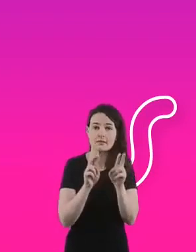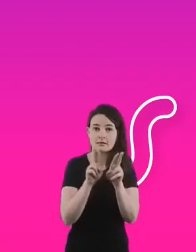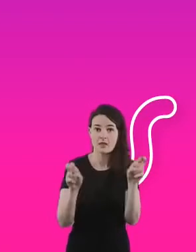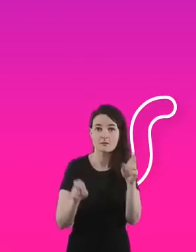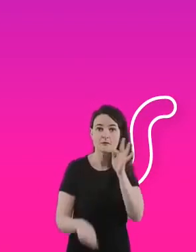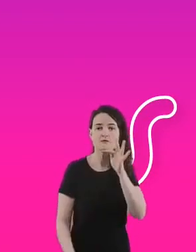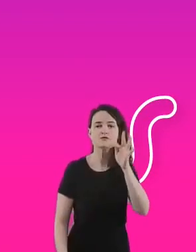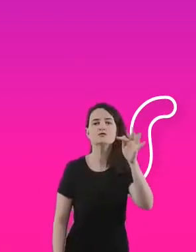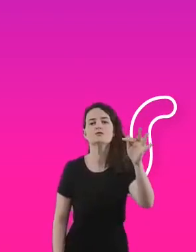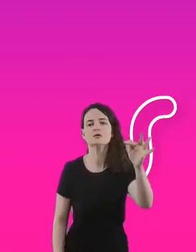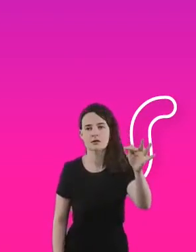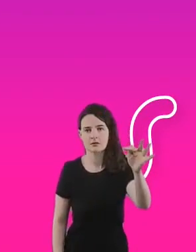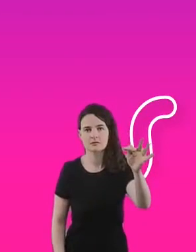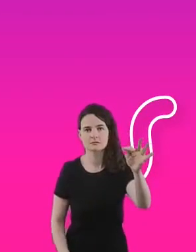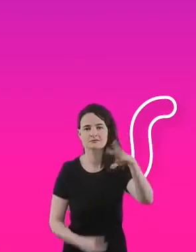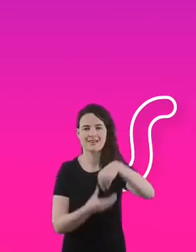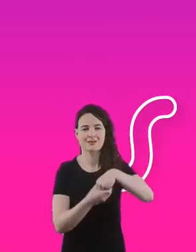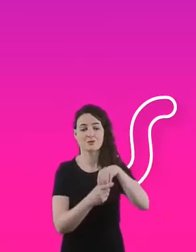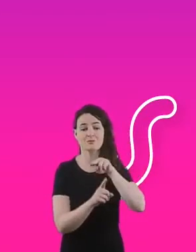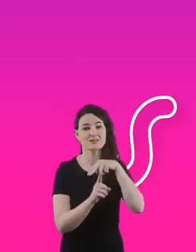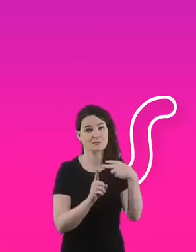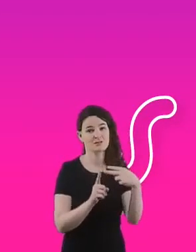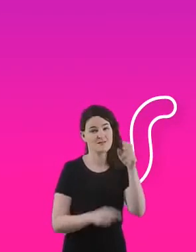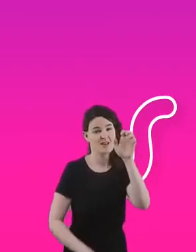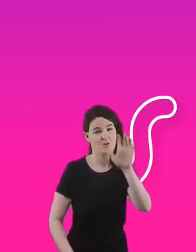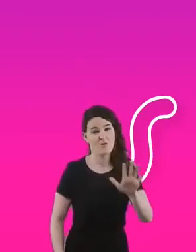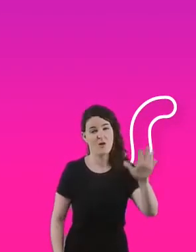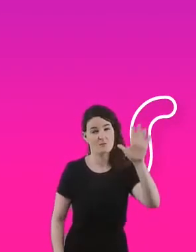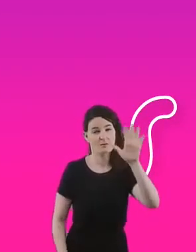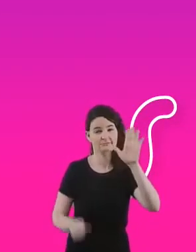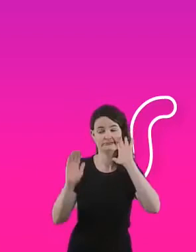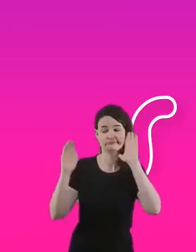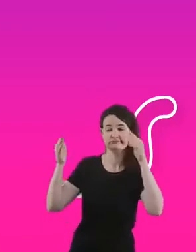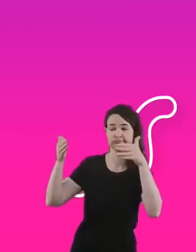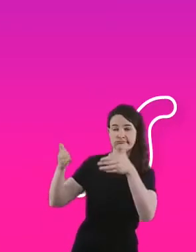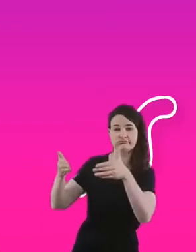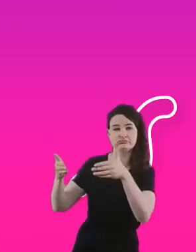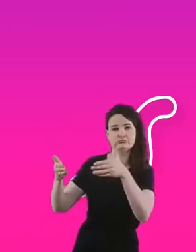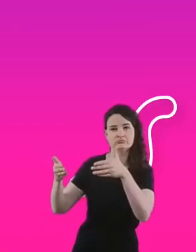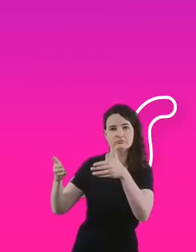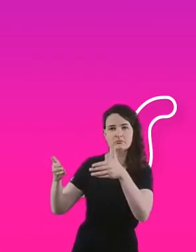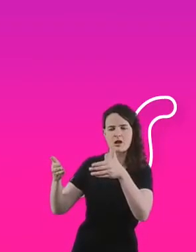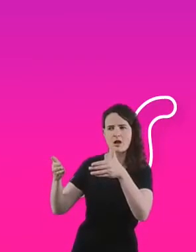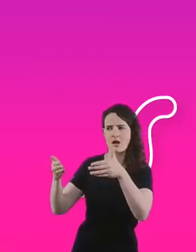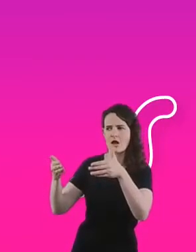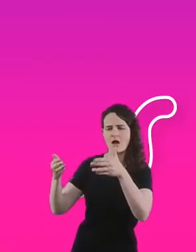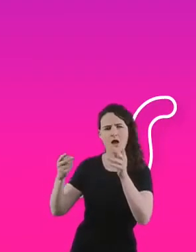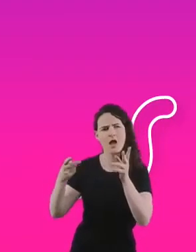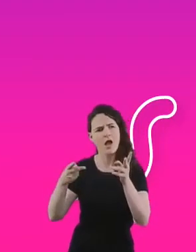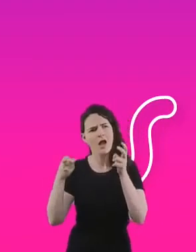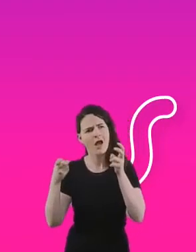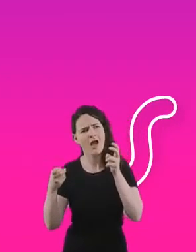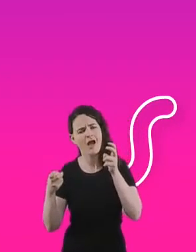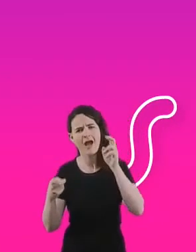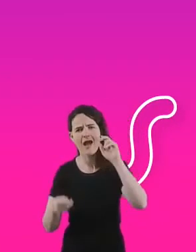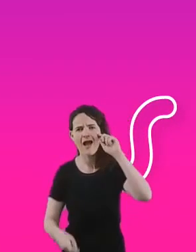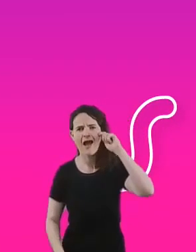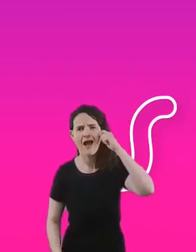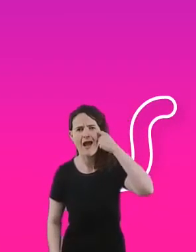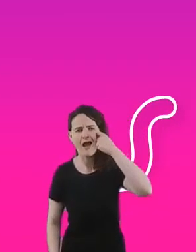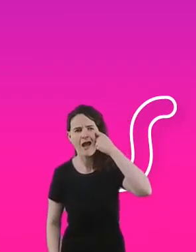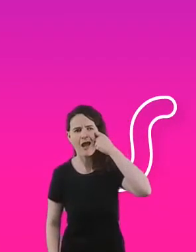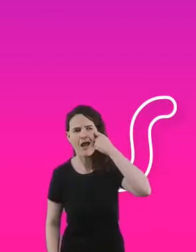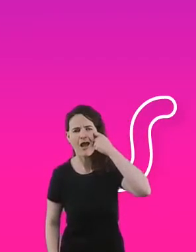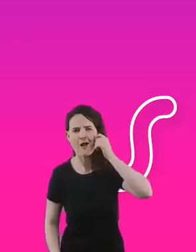visão eurocêntrica, ao chegar no afrofuturismo, conseguir desligar as traduções e simplesmente viver